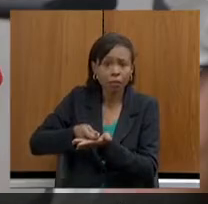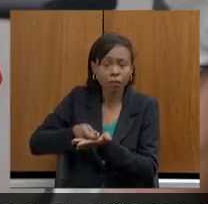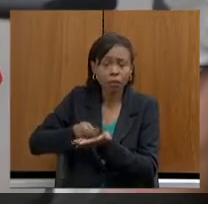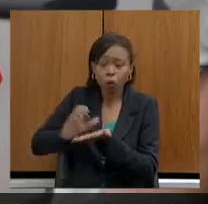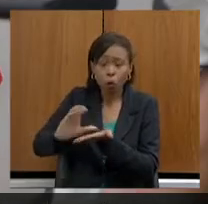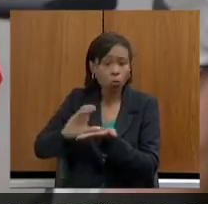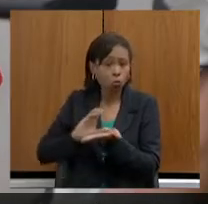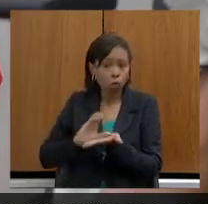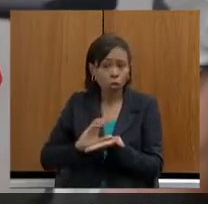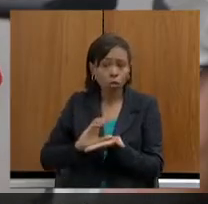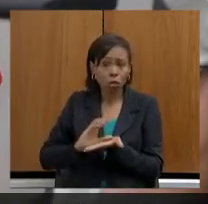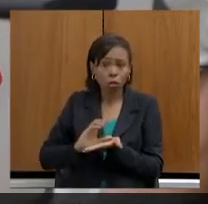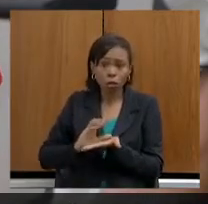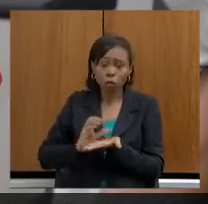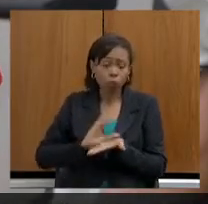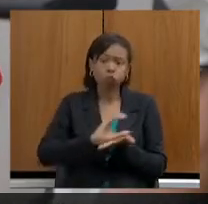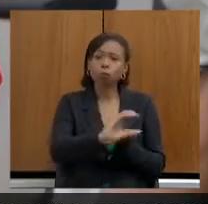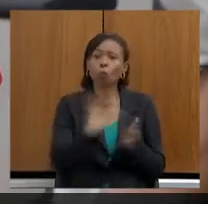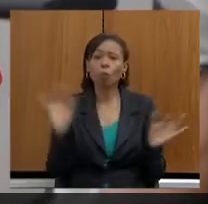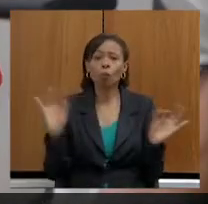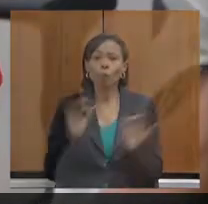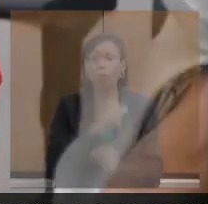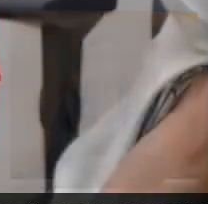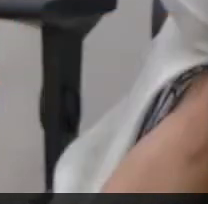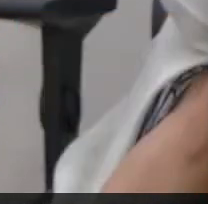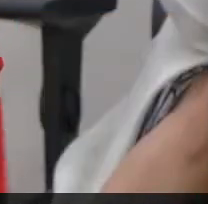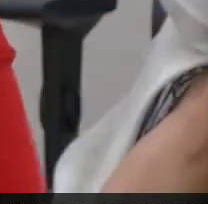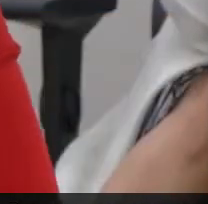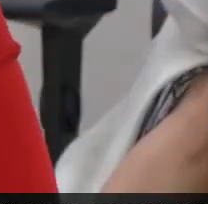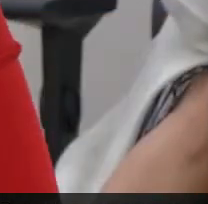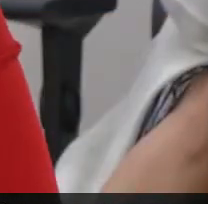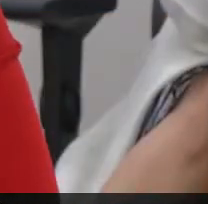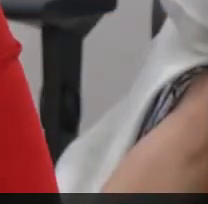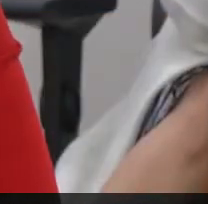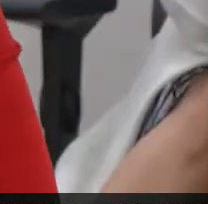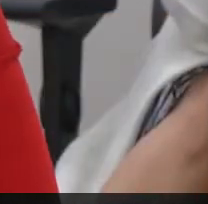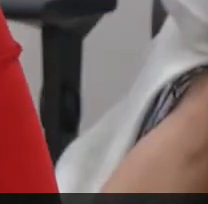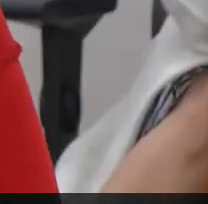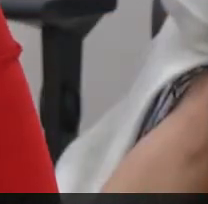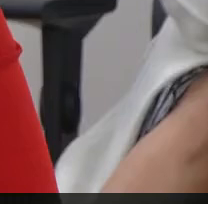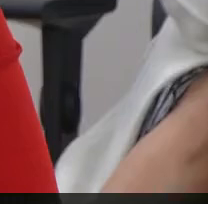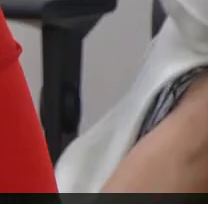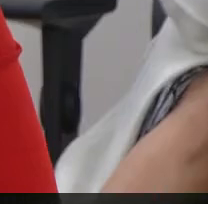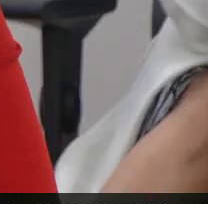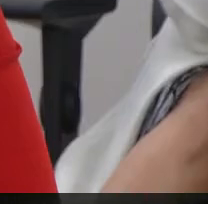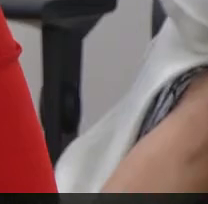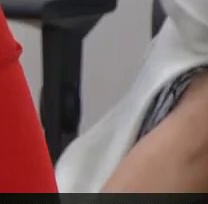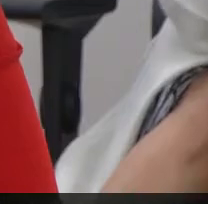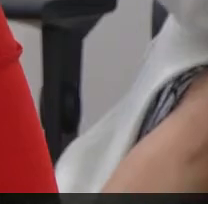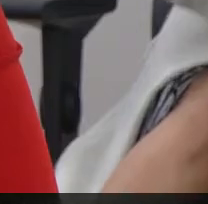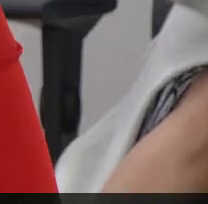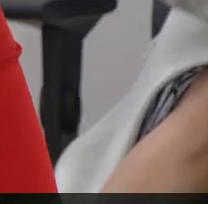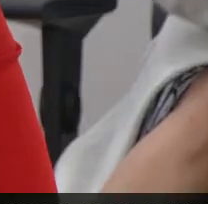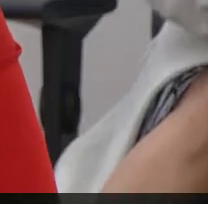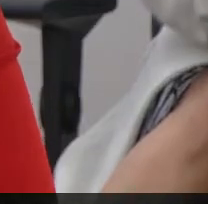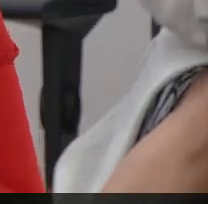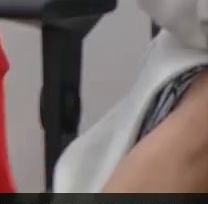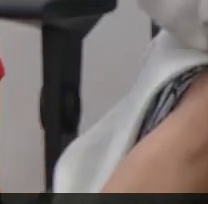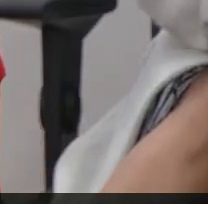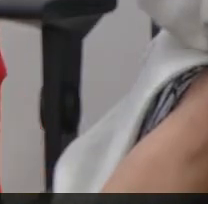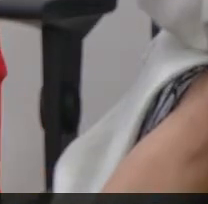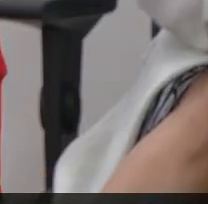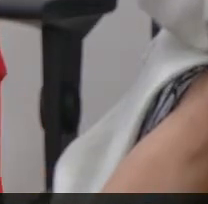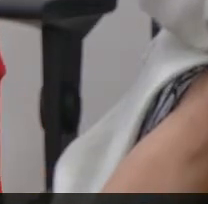governo não fez o investimento eu vou pegar o saldo atualizado aqui que eu já tenho total de receita recebida e não